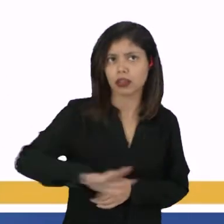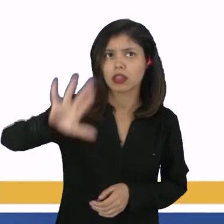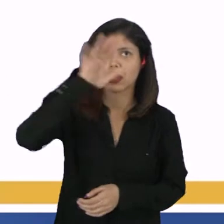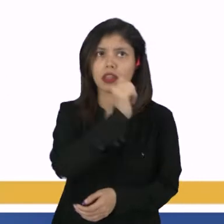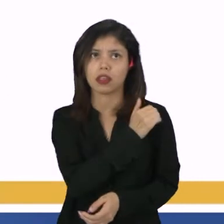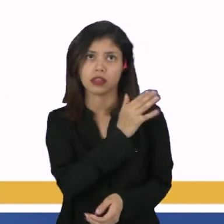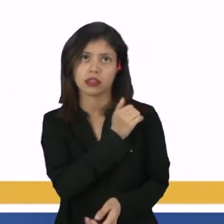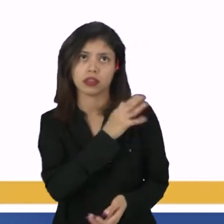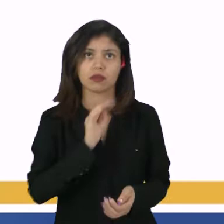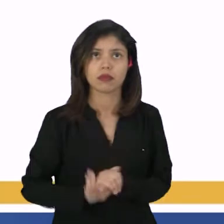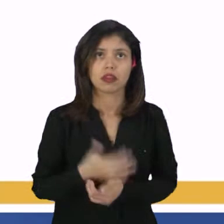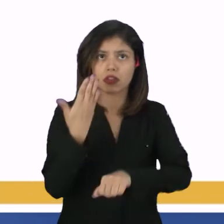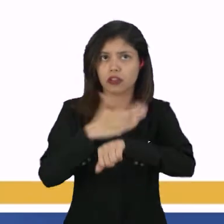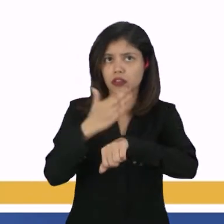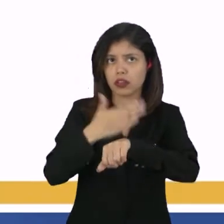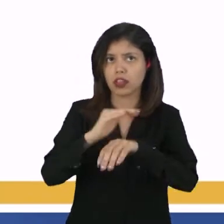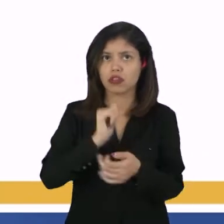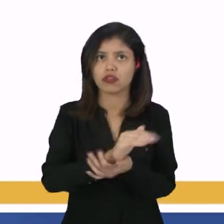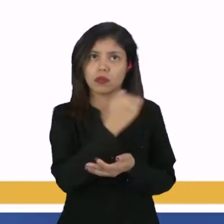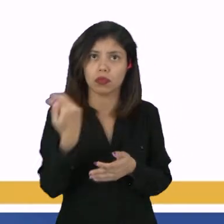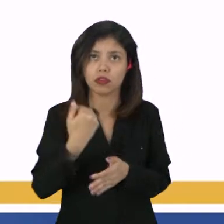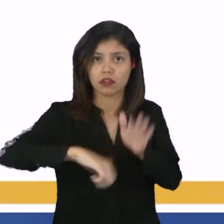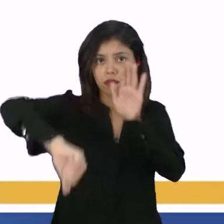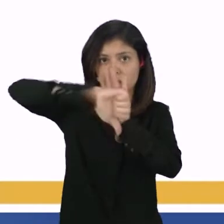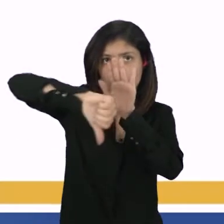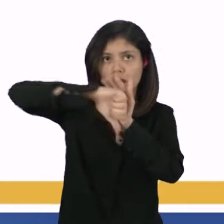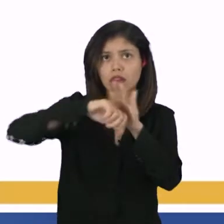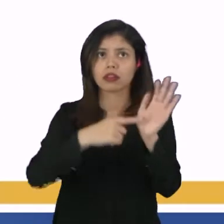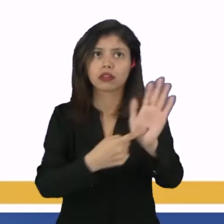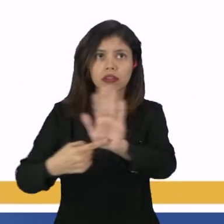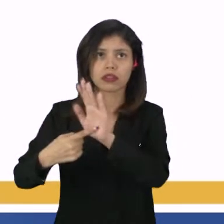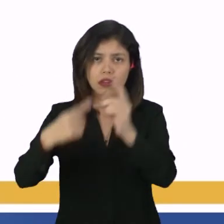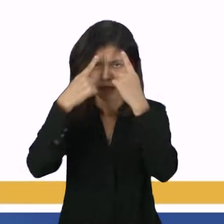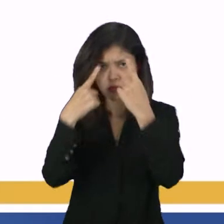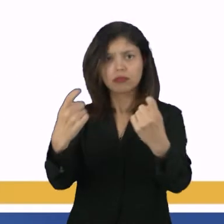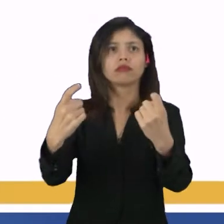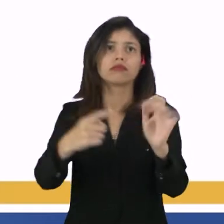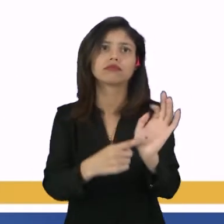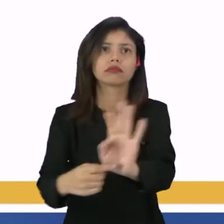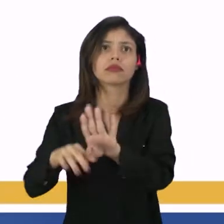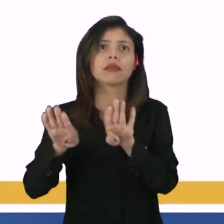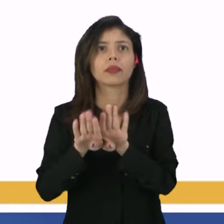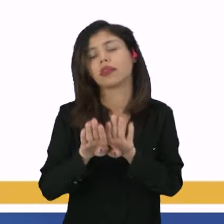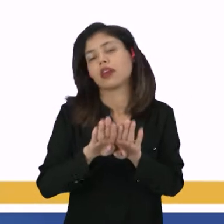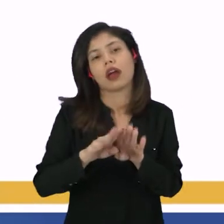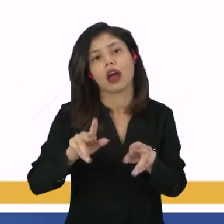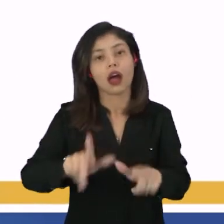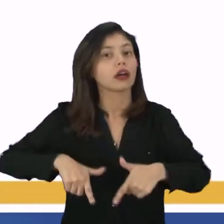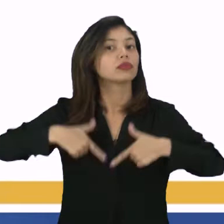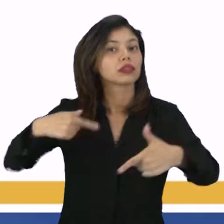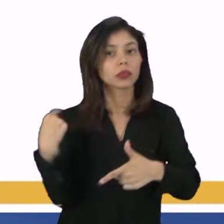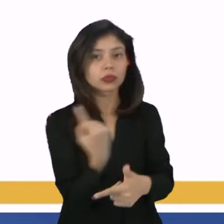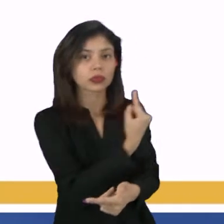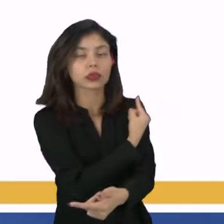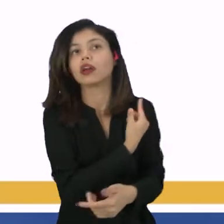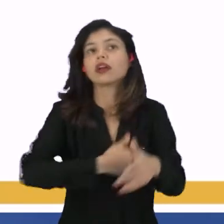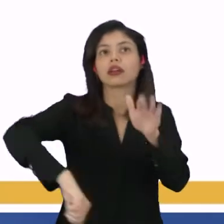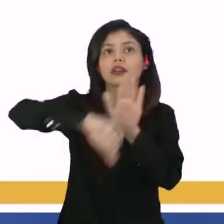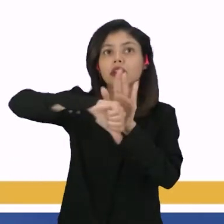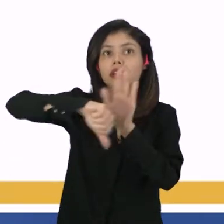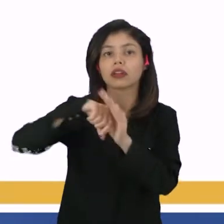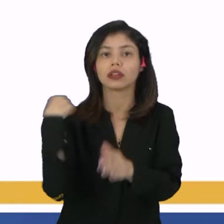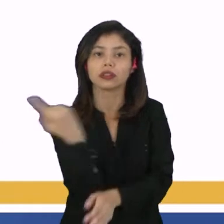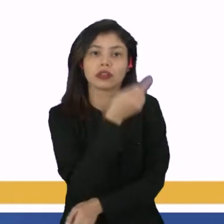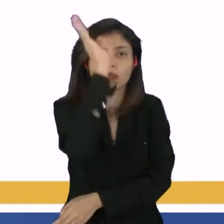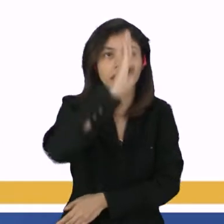estratégia de morte, de violências inimagináveis na vida dos diferentes povos. A luta dos nossos pela criminalização do racismo